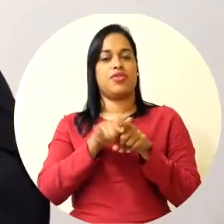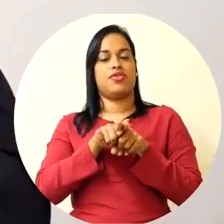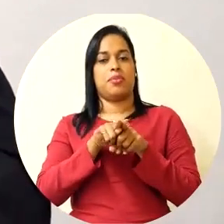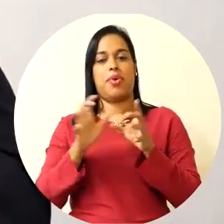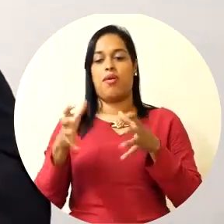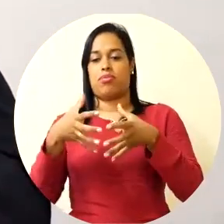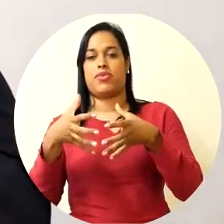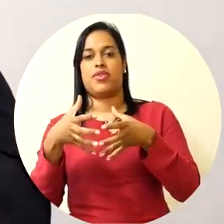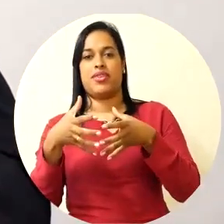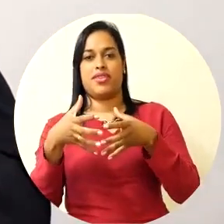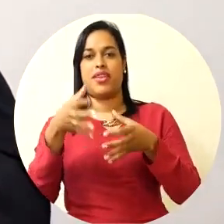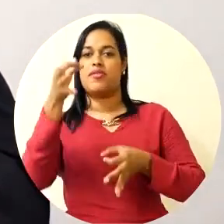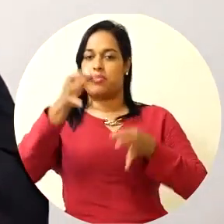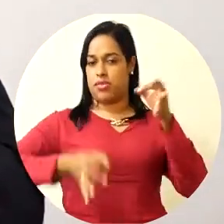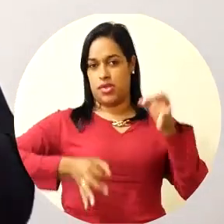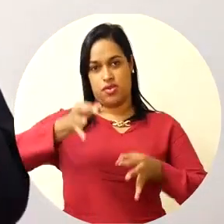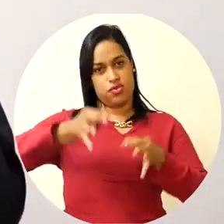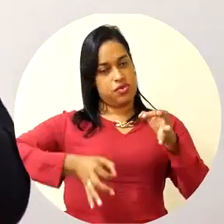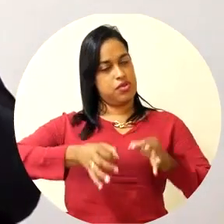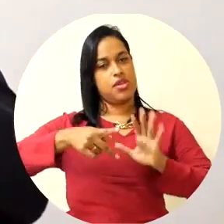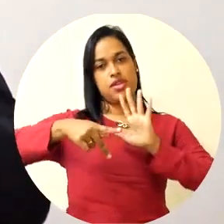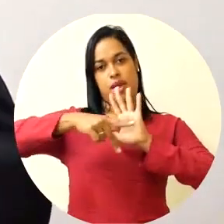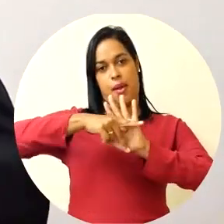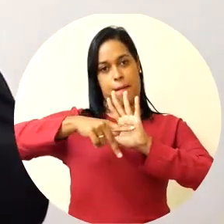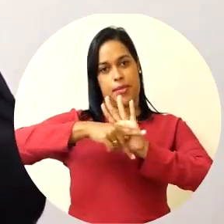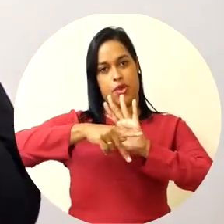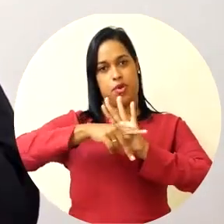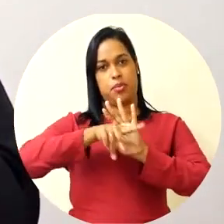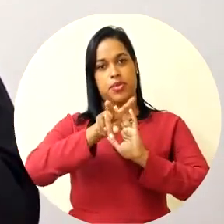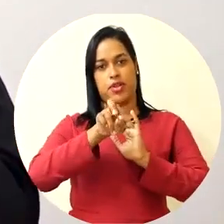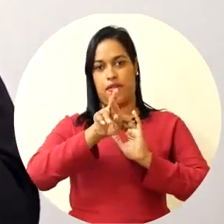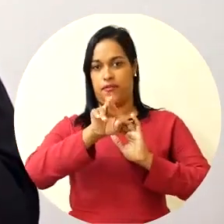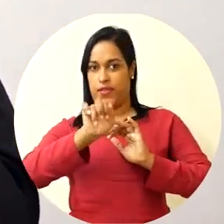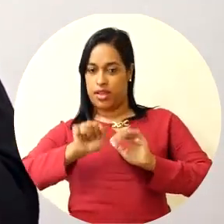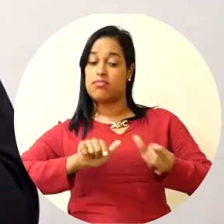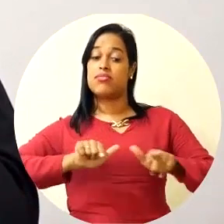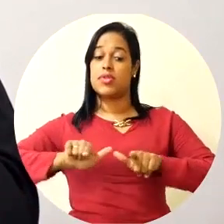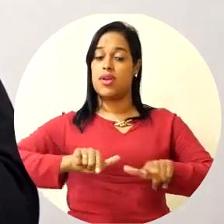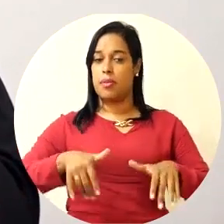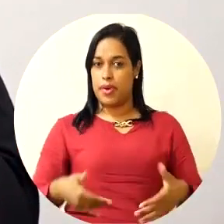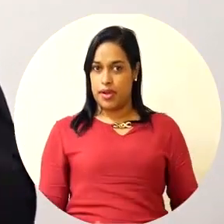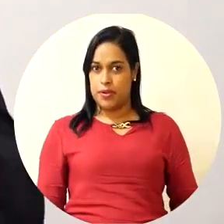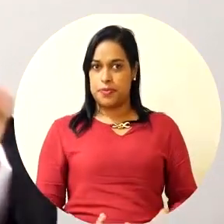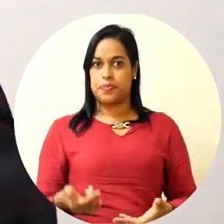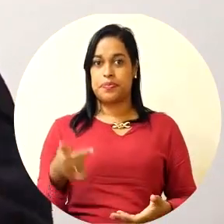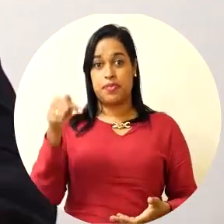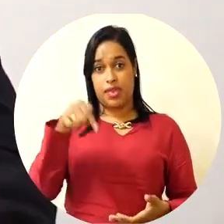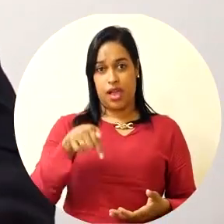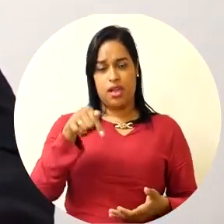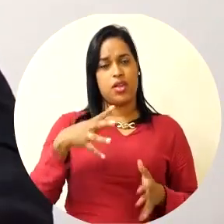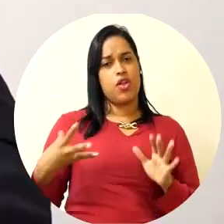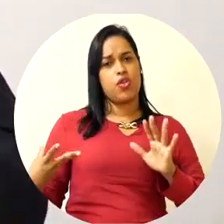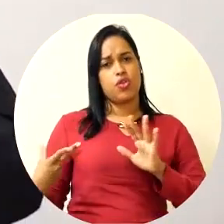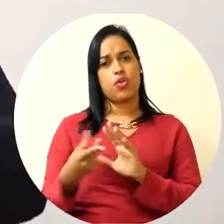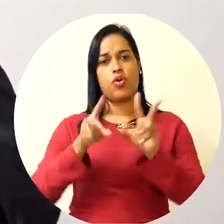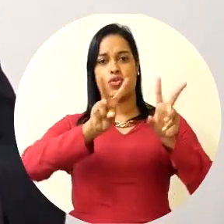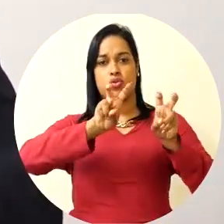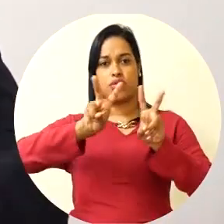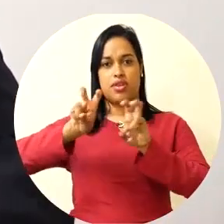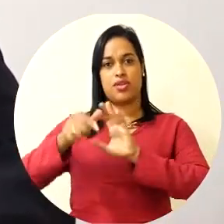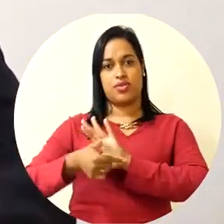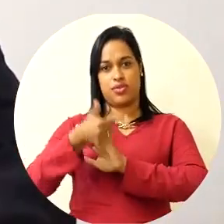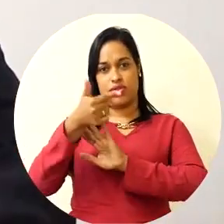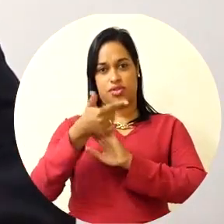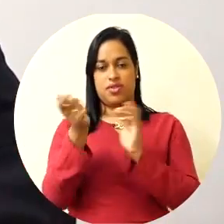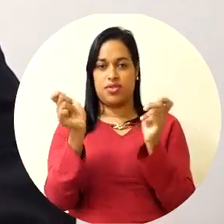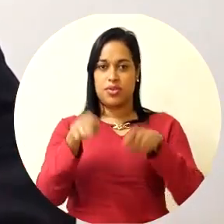acordos e convenções coletivas dadas pela Justiça, pelos tribunais da vara do trabalho. Pois bem, aqui temos todos os